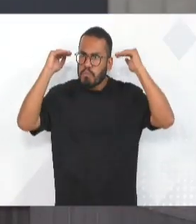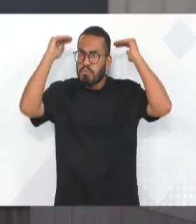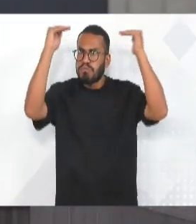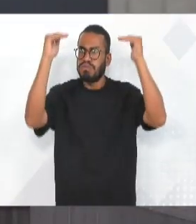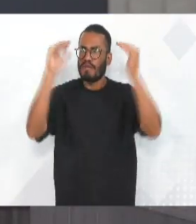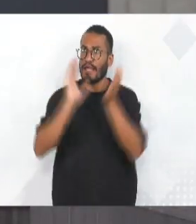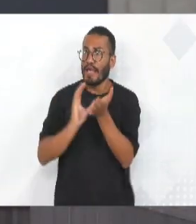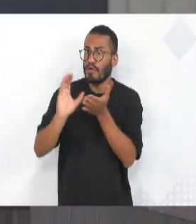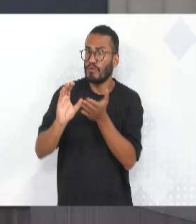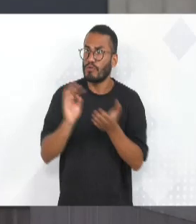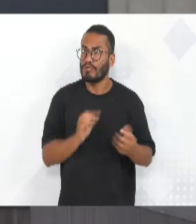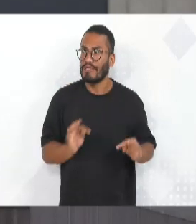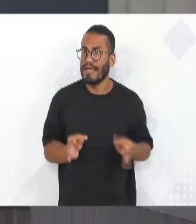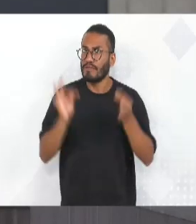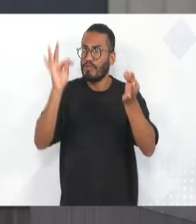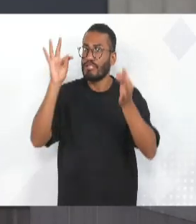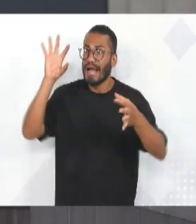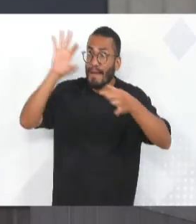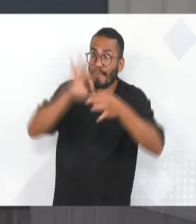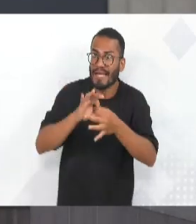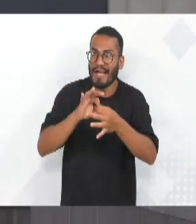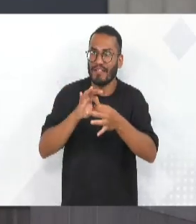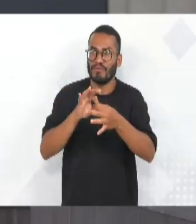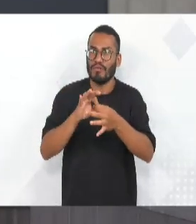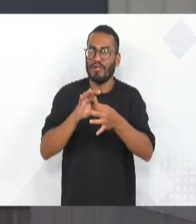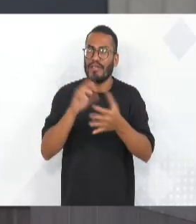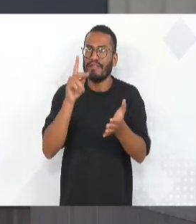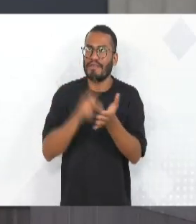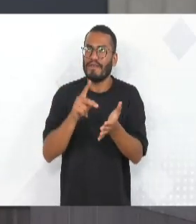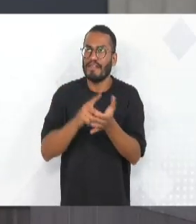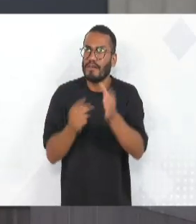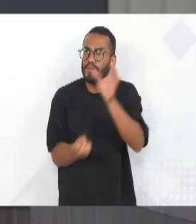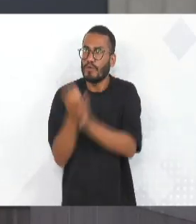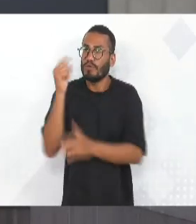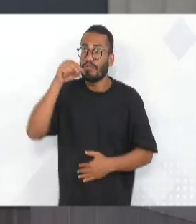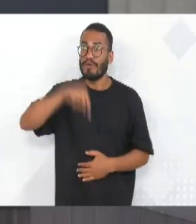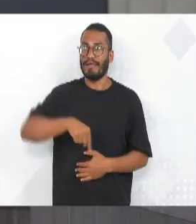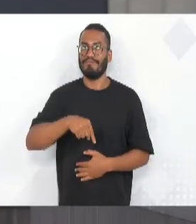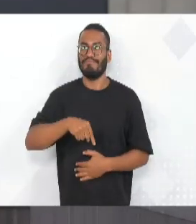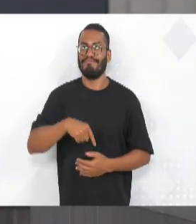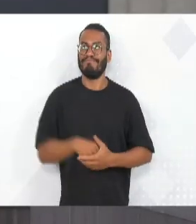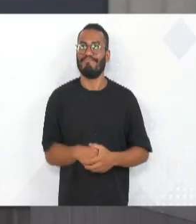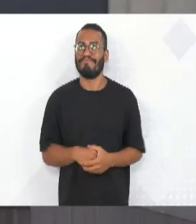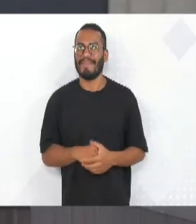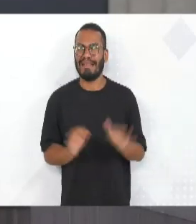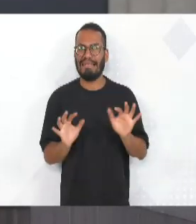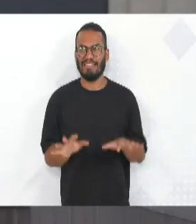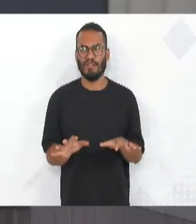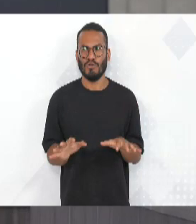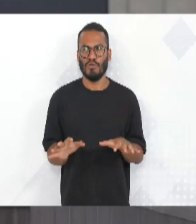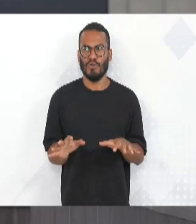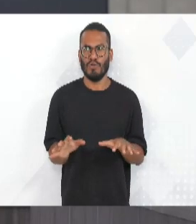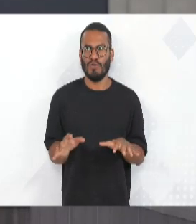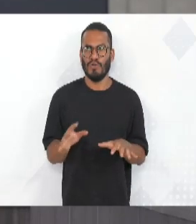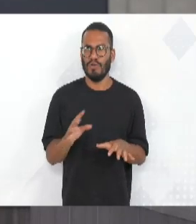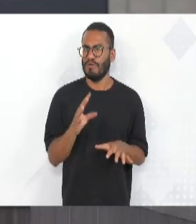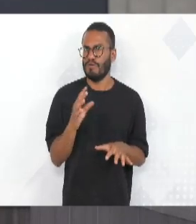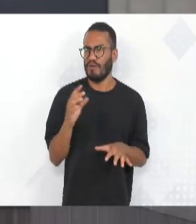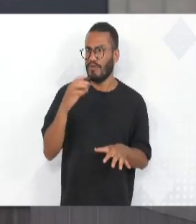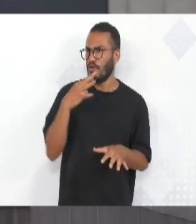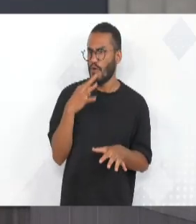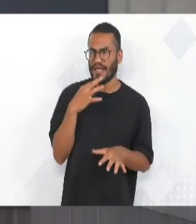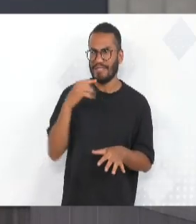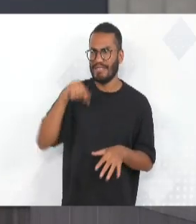os recursos tecnológicos aplicados lá são na verdade produzidos aqui e isso Inclusive era um desconhecimento